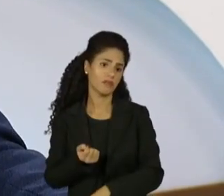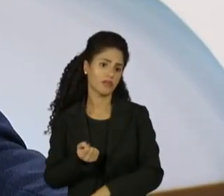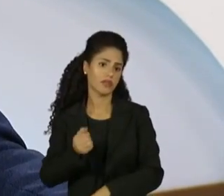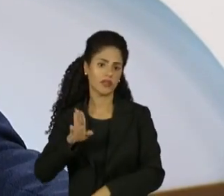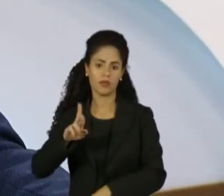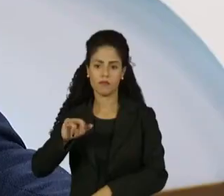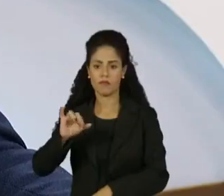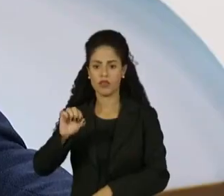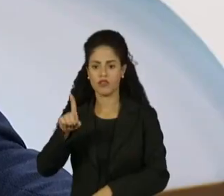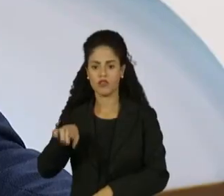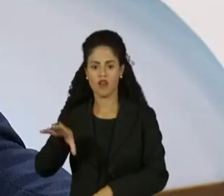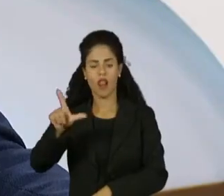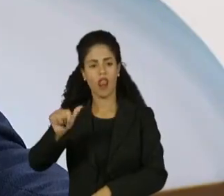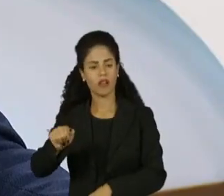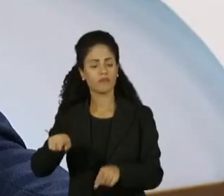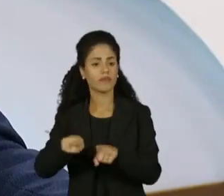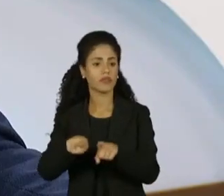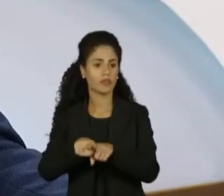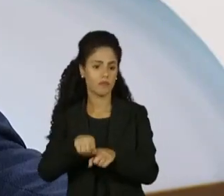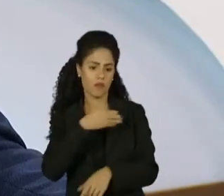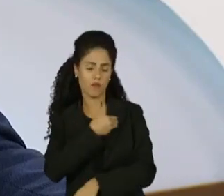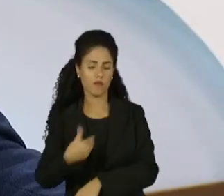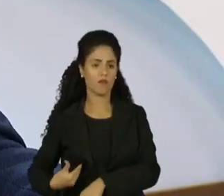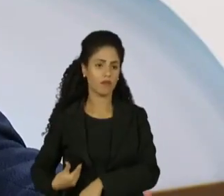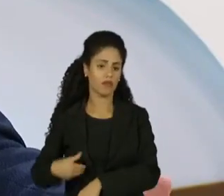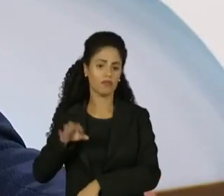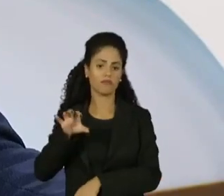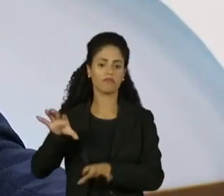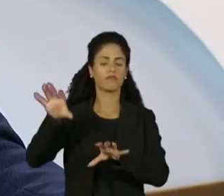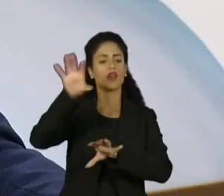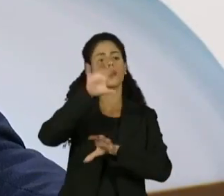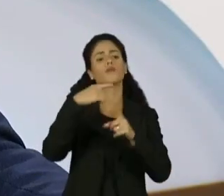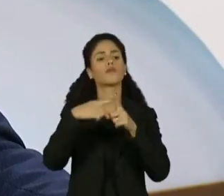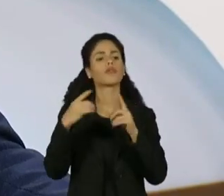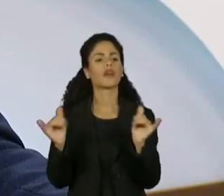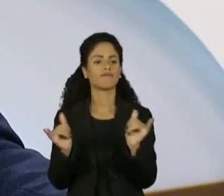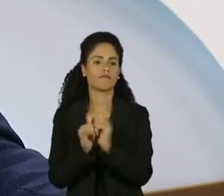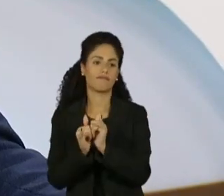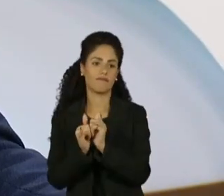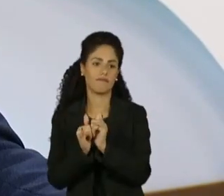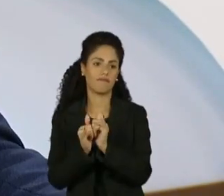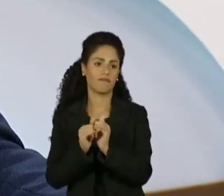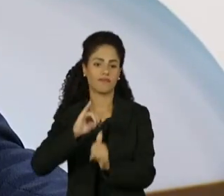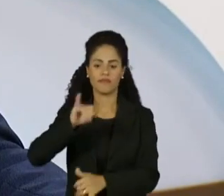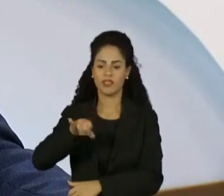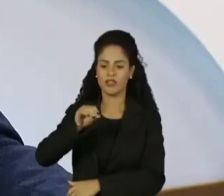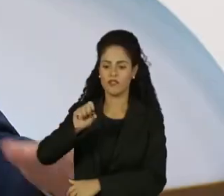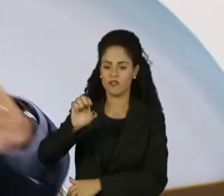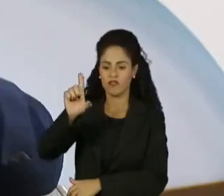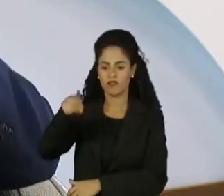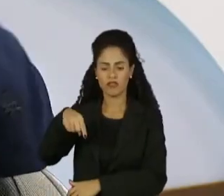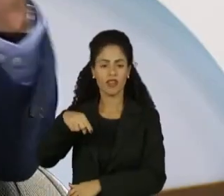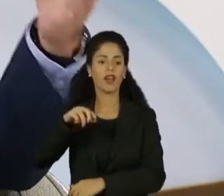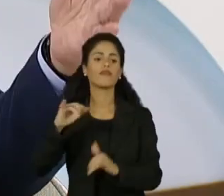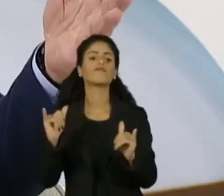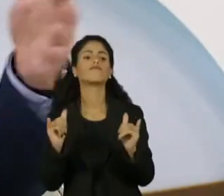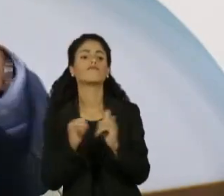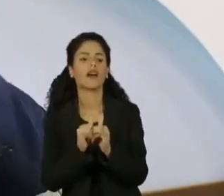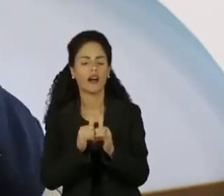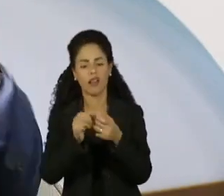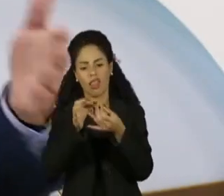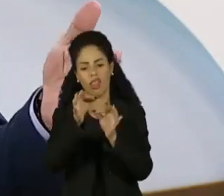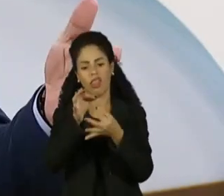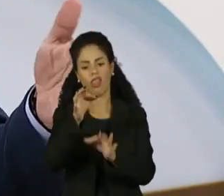Brizola e o Miguel Arraes foram governadores de Estado porque foram anistiados. O José Disseu, o José Genuíno, para não me expandir